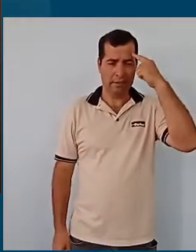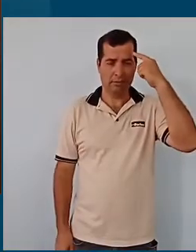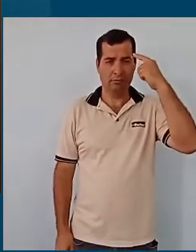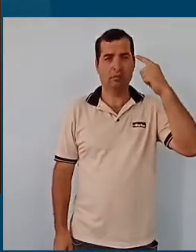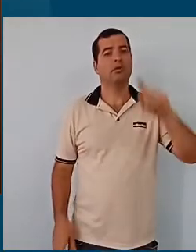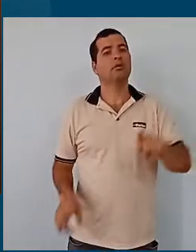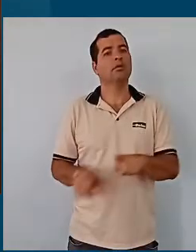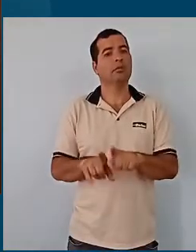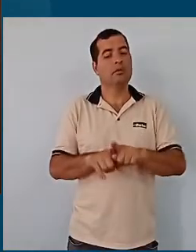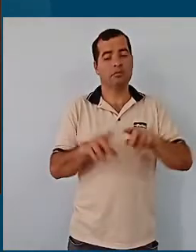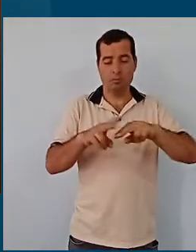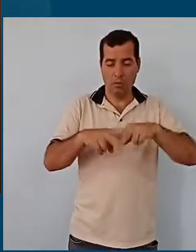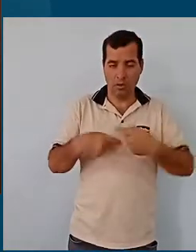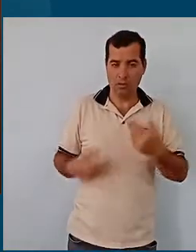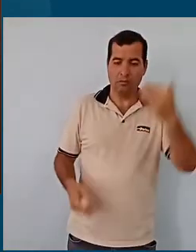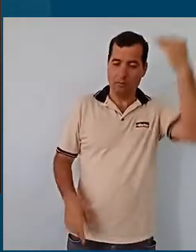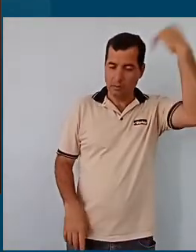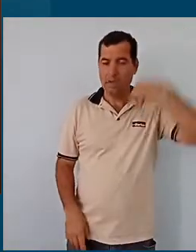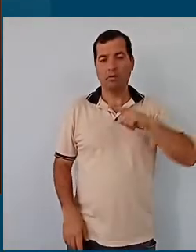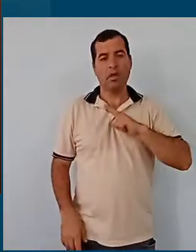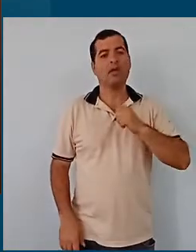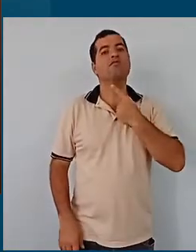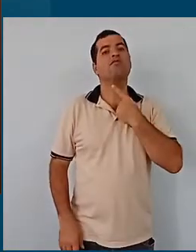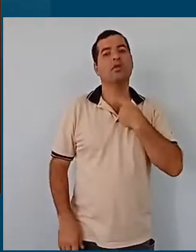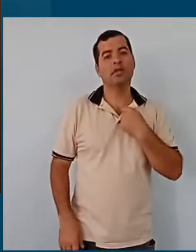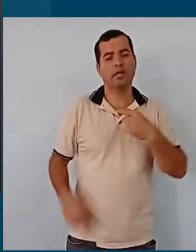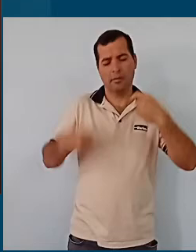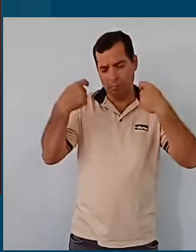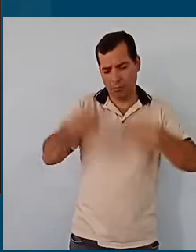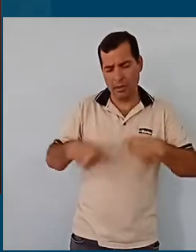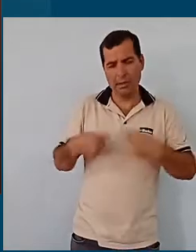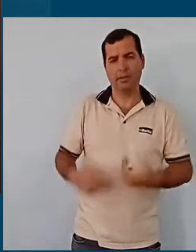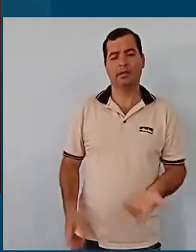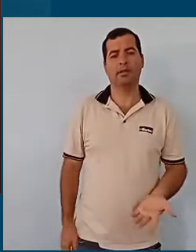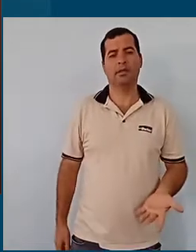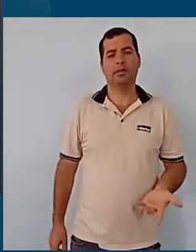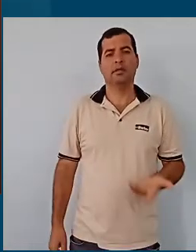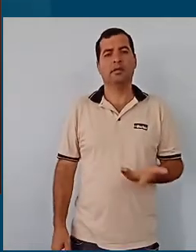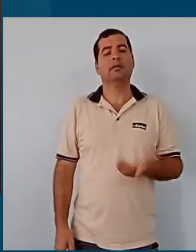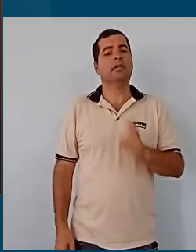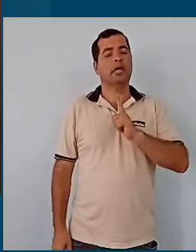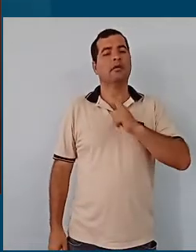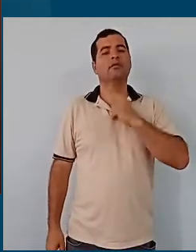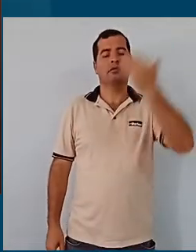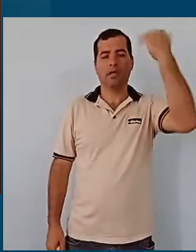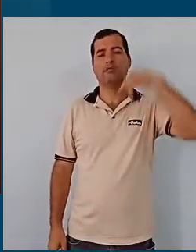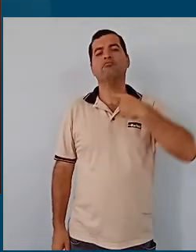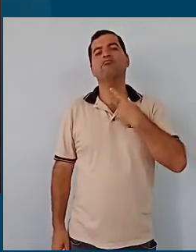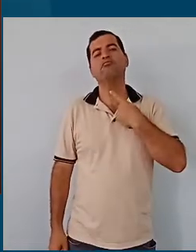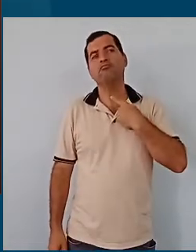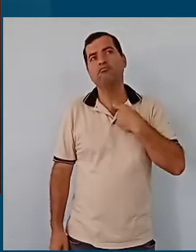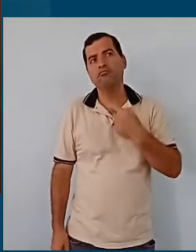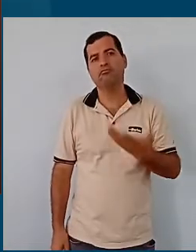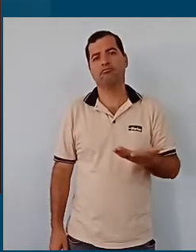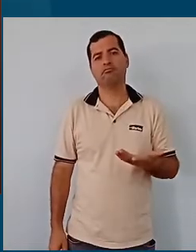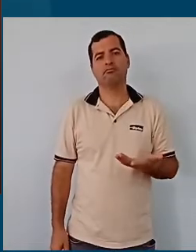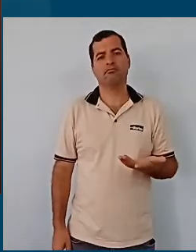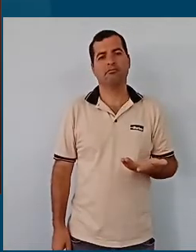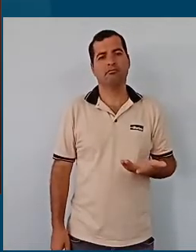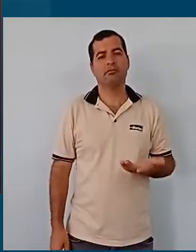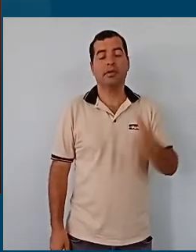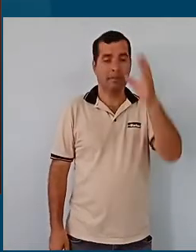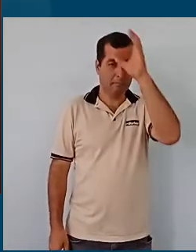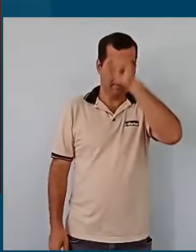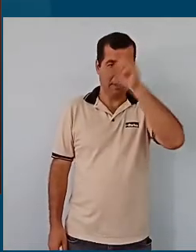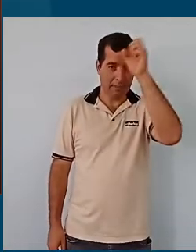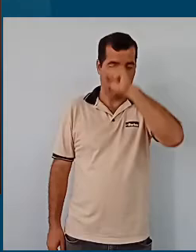e movido por uma vontade, movido por uma necessidade, movido por um desejo, né? Ou seja, para aprender,